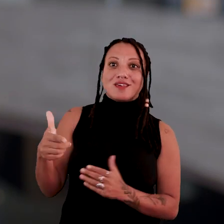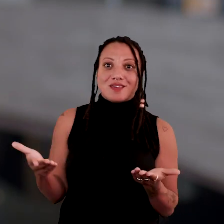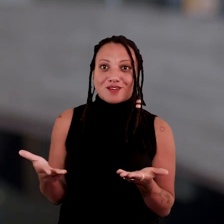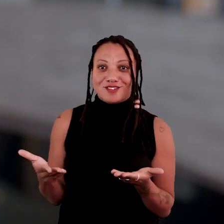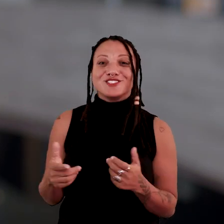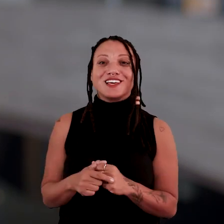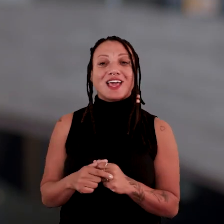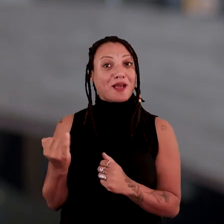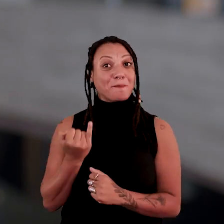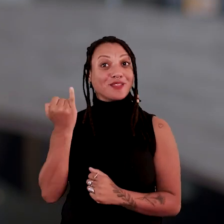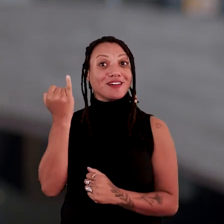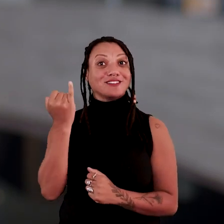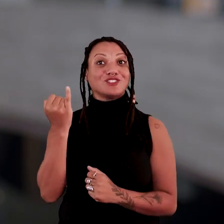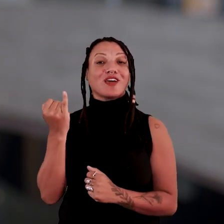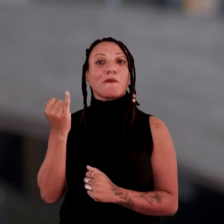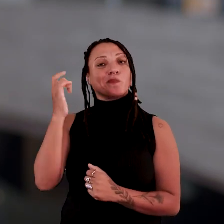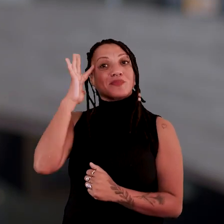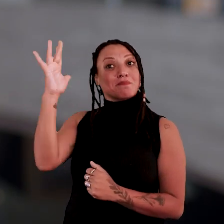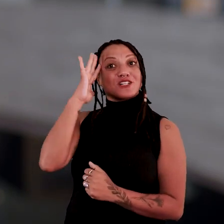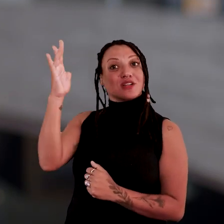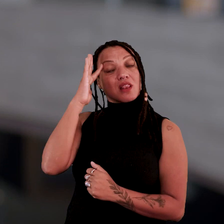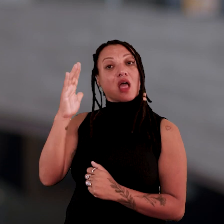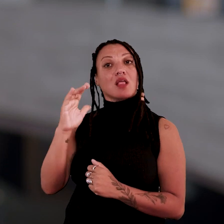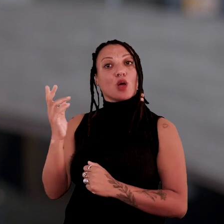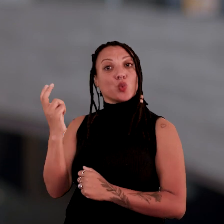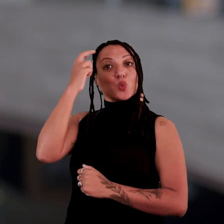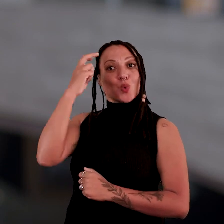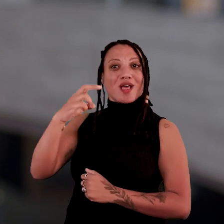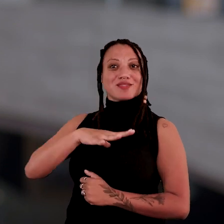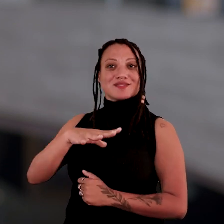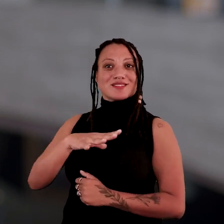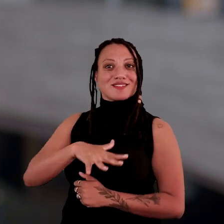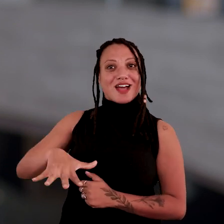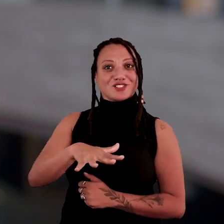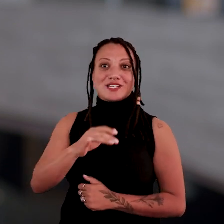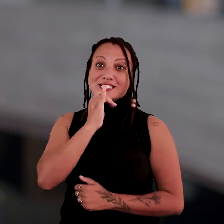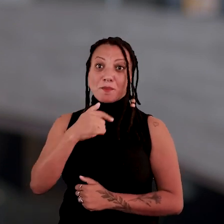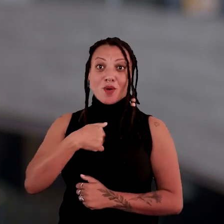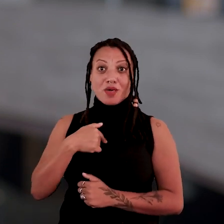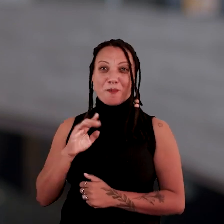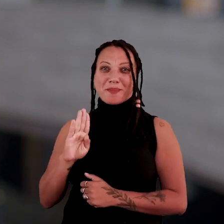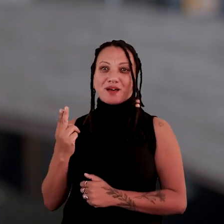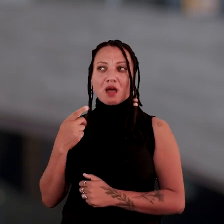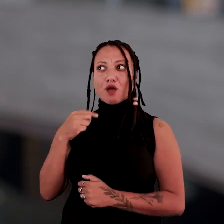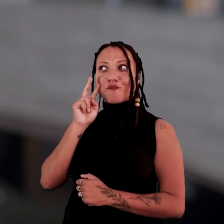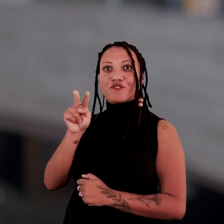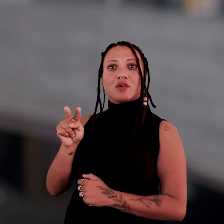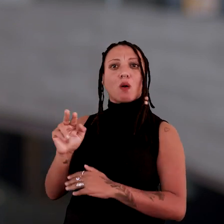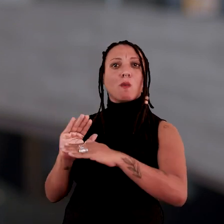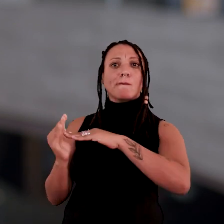vi o bairro como um bairro muito interessante, um bairro que traz uma Belo Horizonte que quase não existe mais, uma Belo